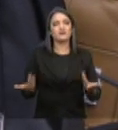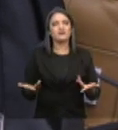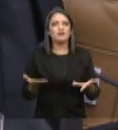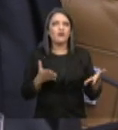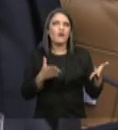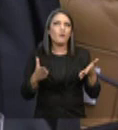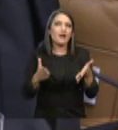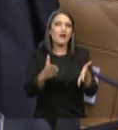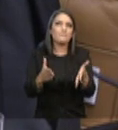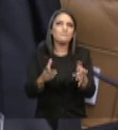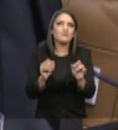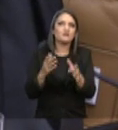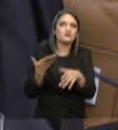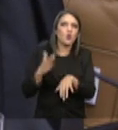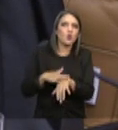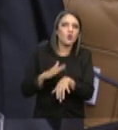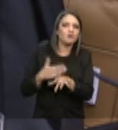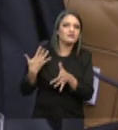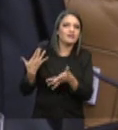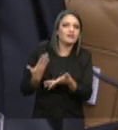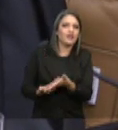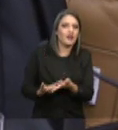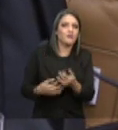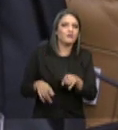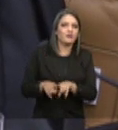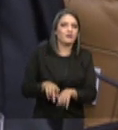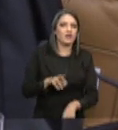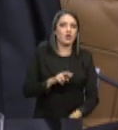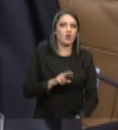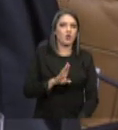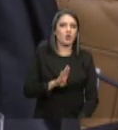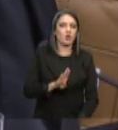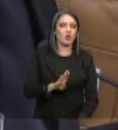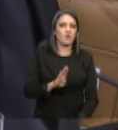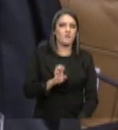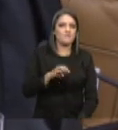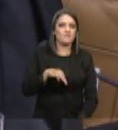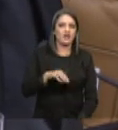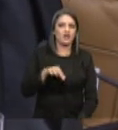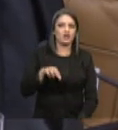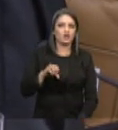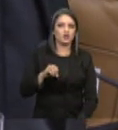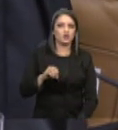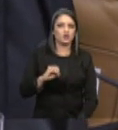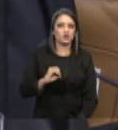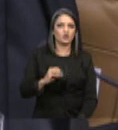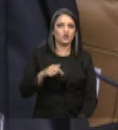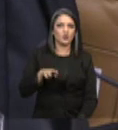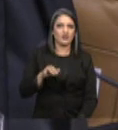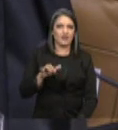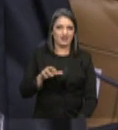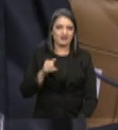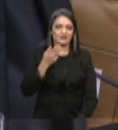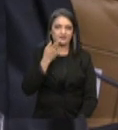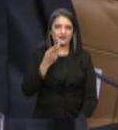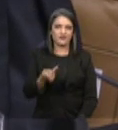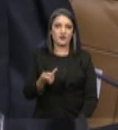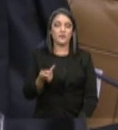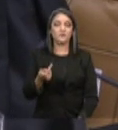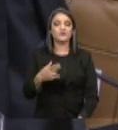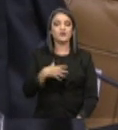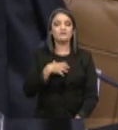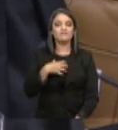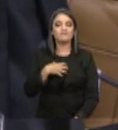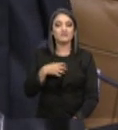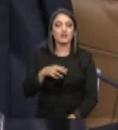com o tempo também nas palavras de rubi Nogueira repetindo sentimentos de Rui Barbosa com o tempo